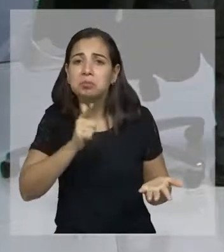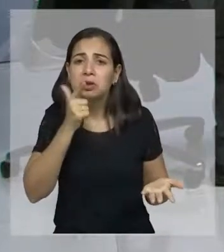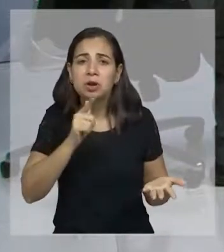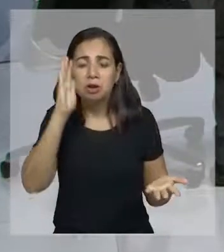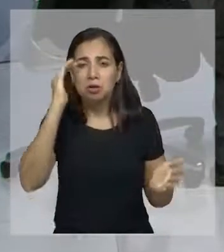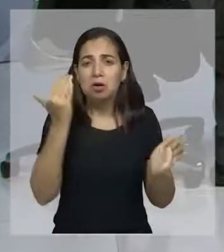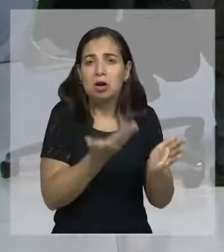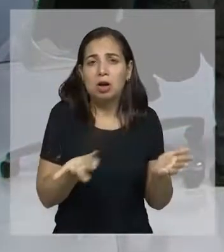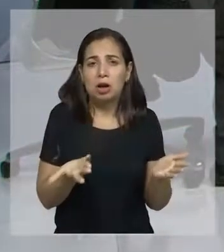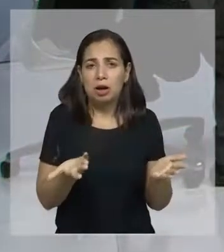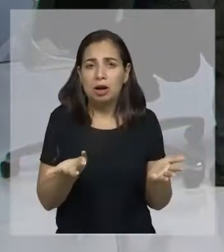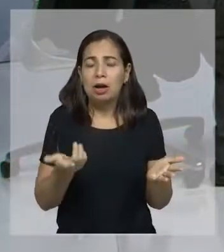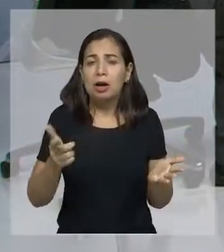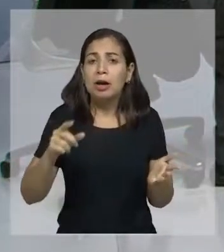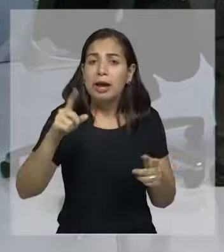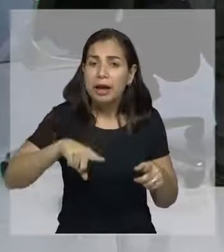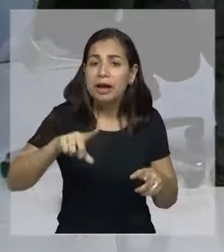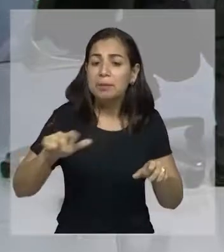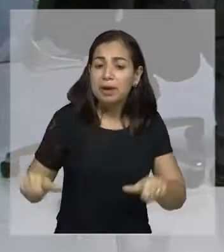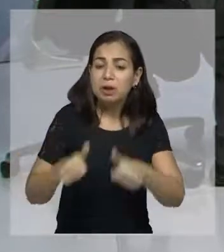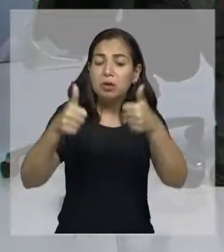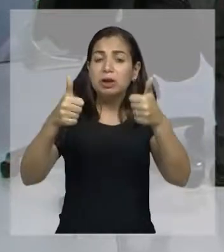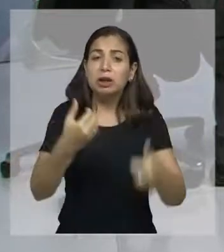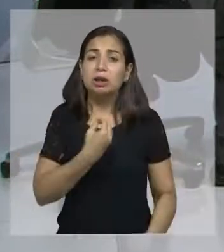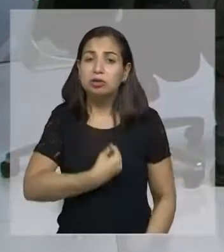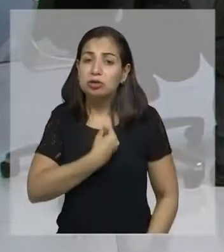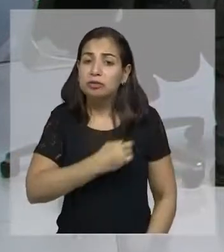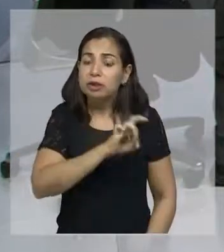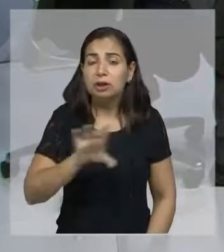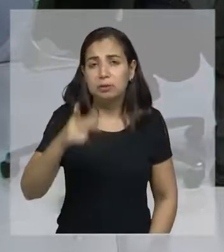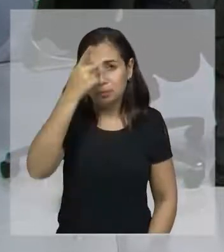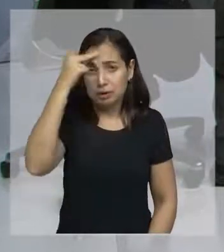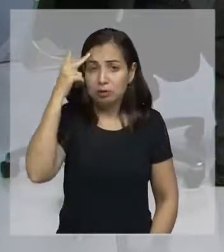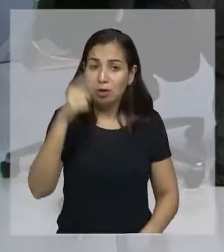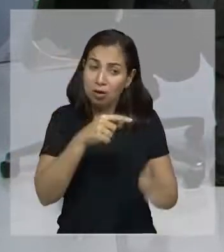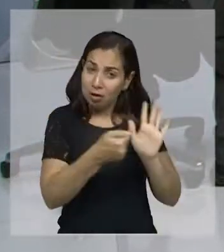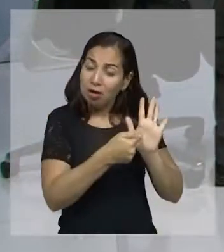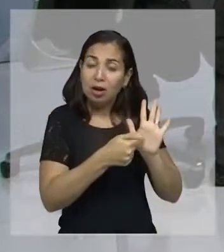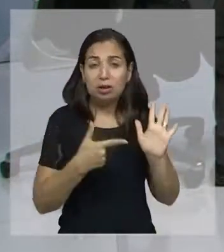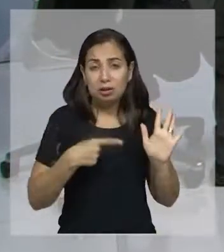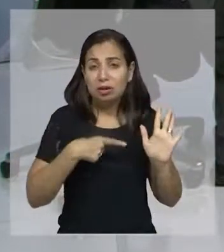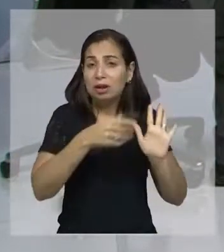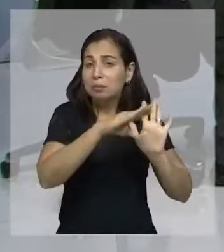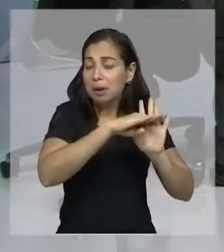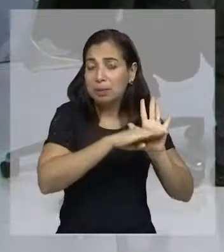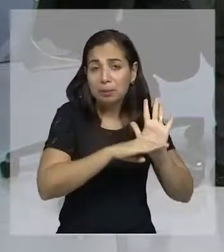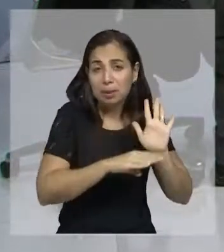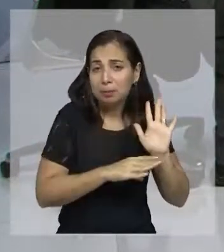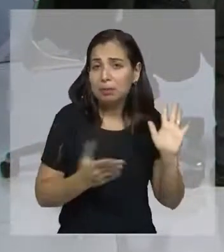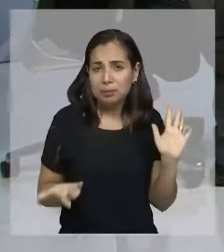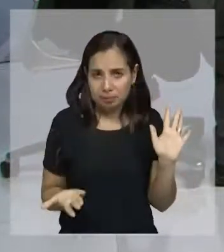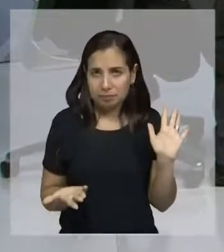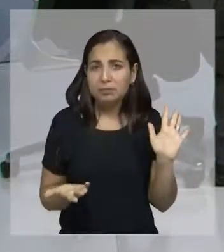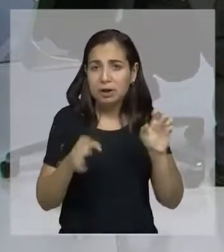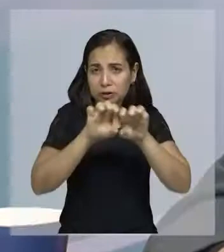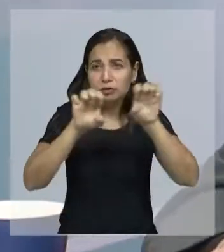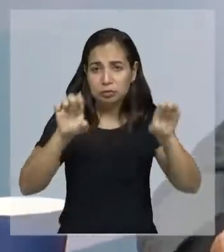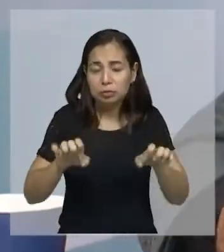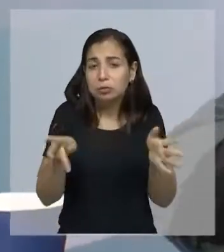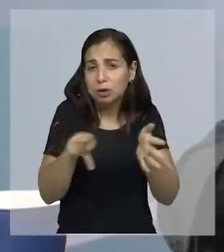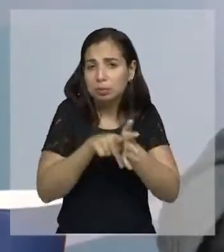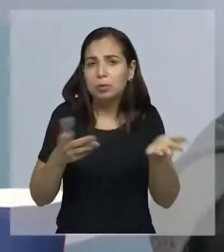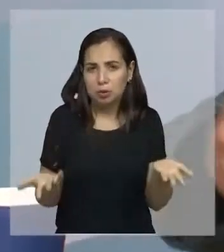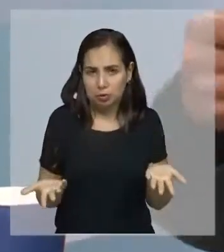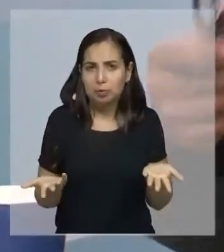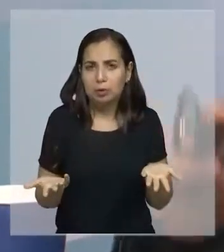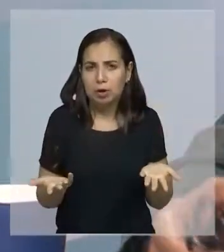melhoria de condições de vida são frustradas. Então, o erro ele é estrutural. Quer dizer, não é o acerto de uma Constituição, é um